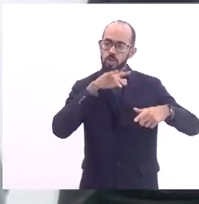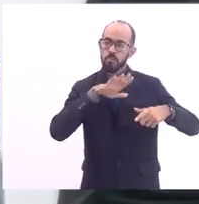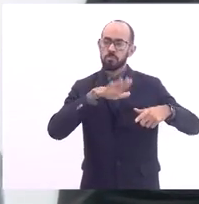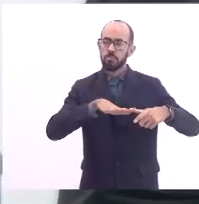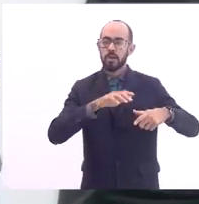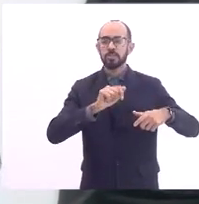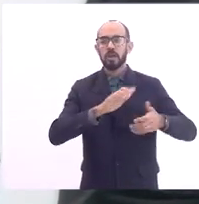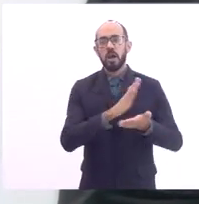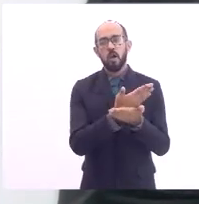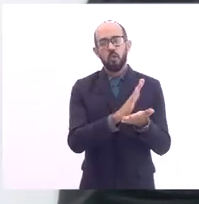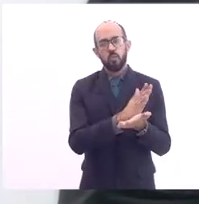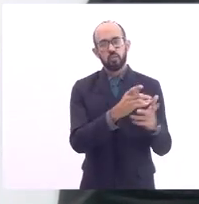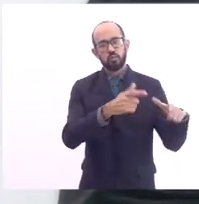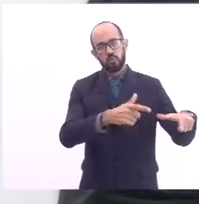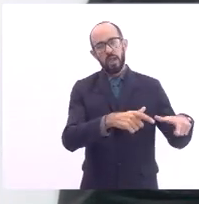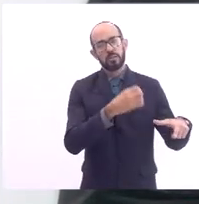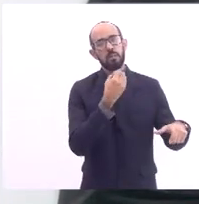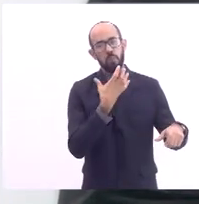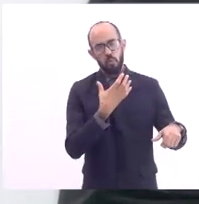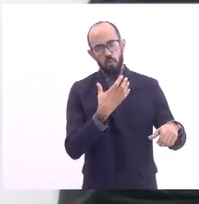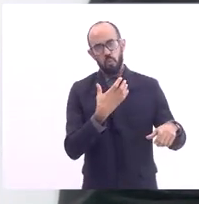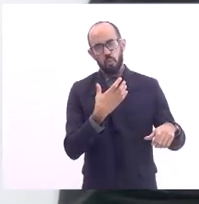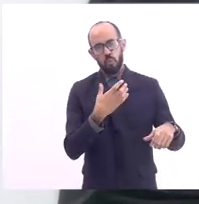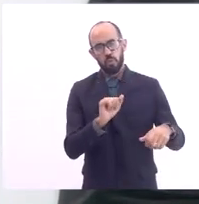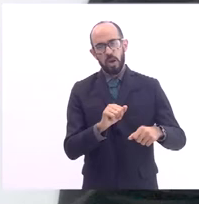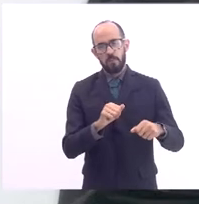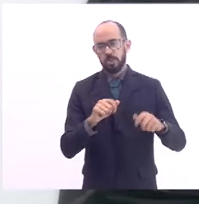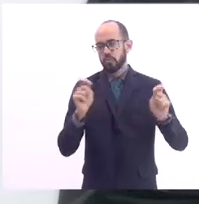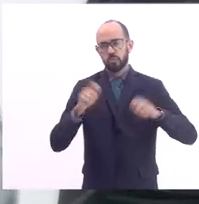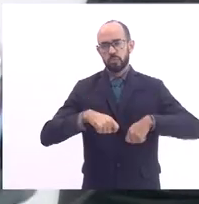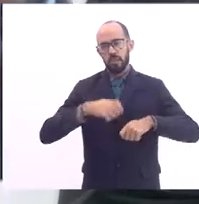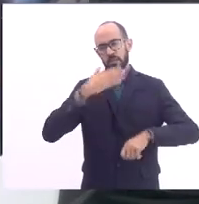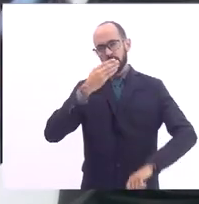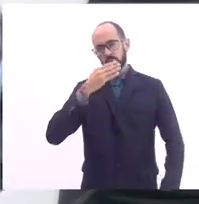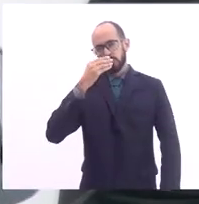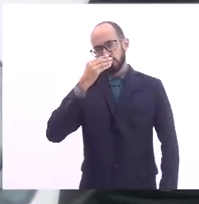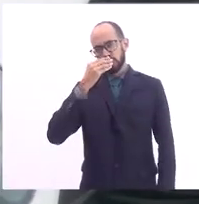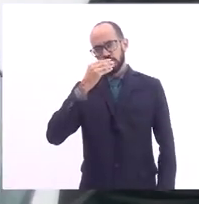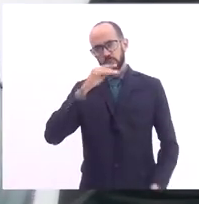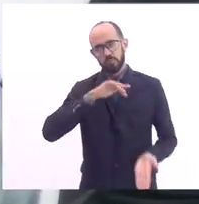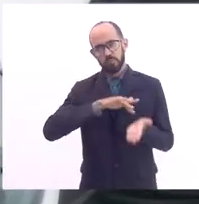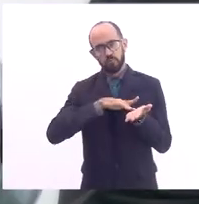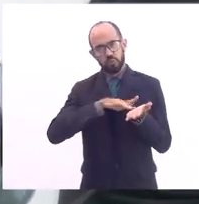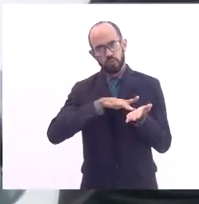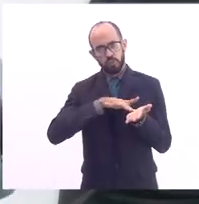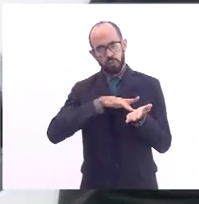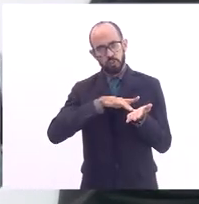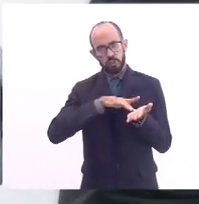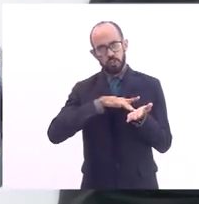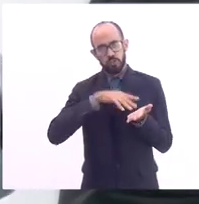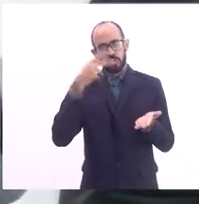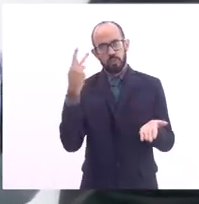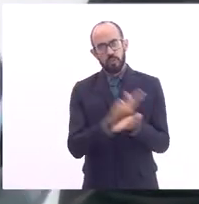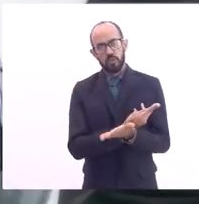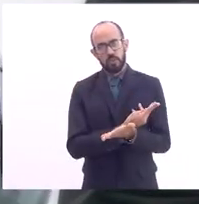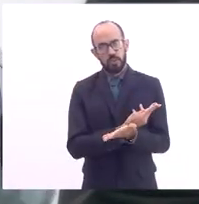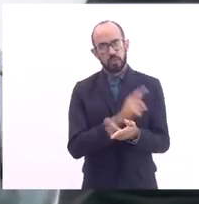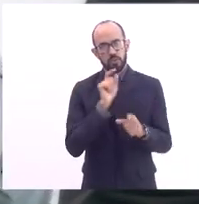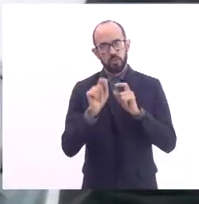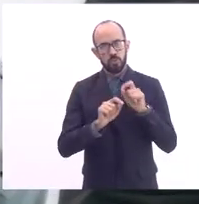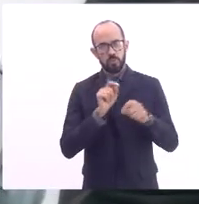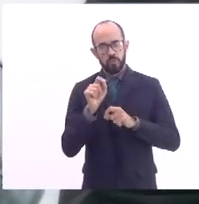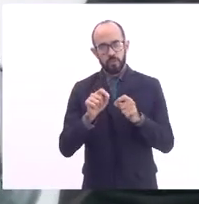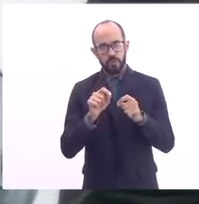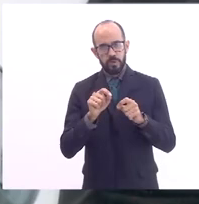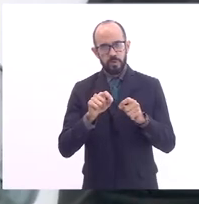ruim. Não dá para fechar os olhos à constante queda dos queda, e quanto menor,